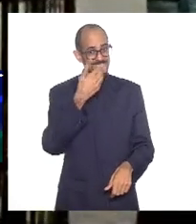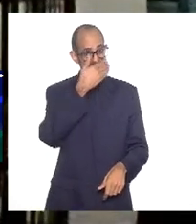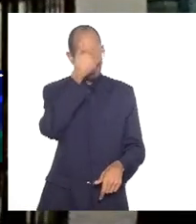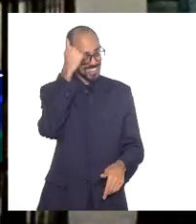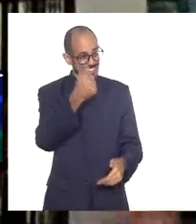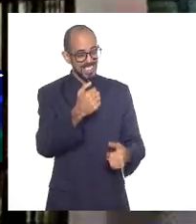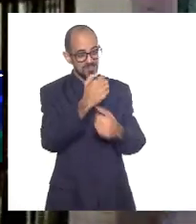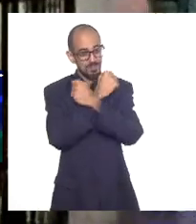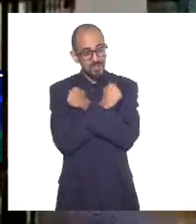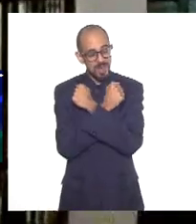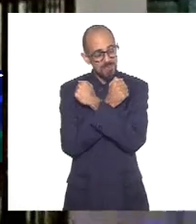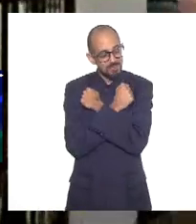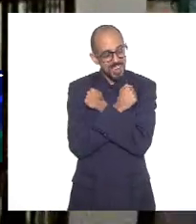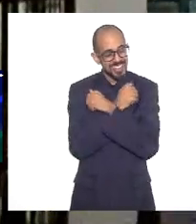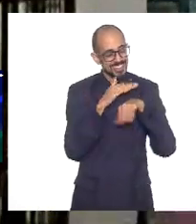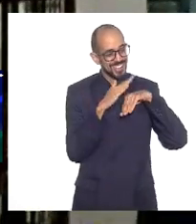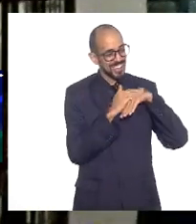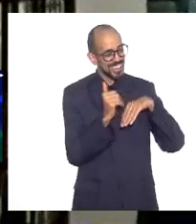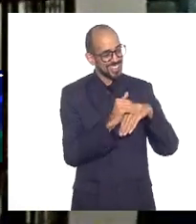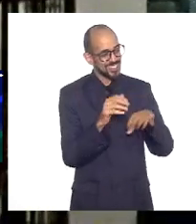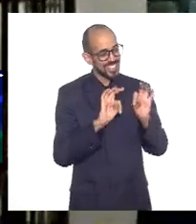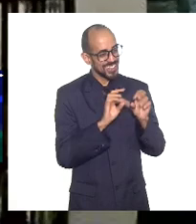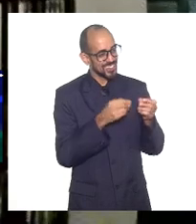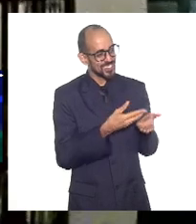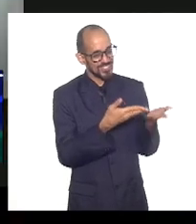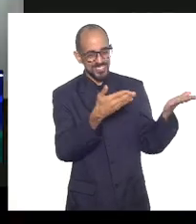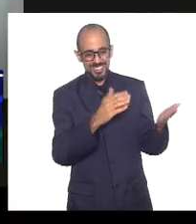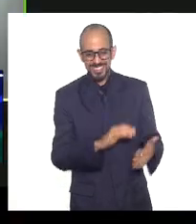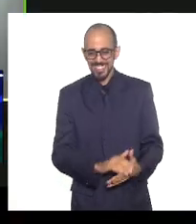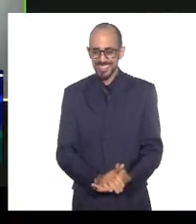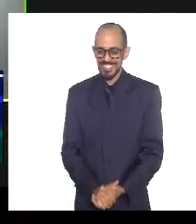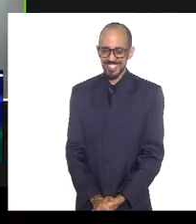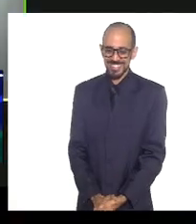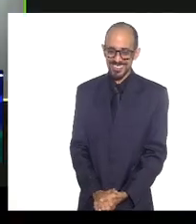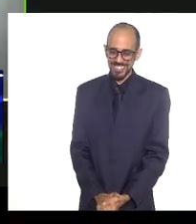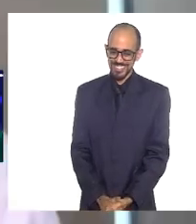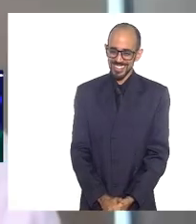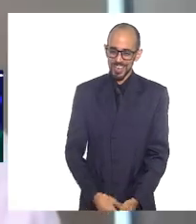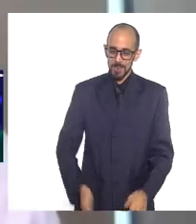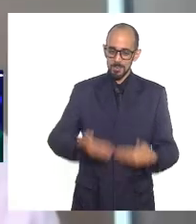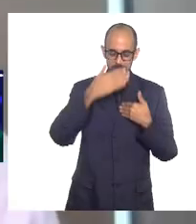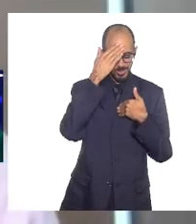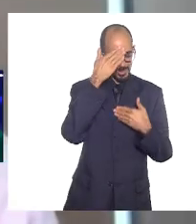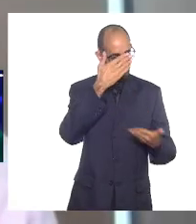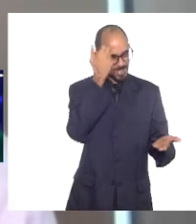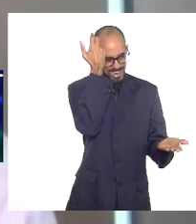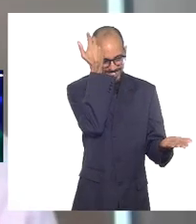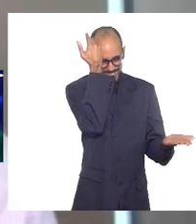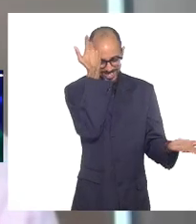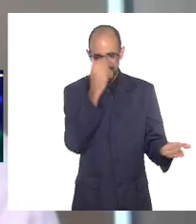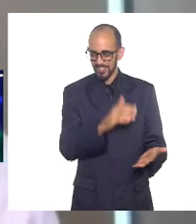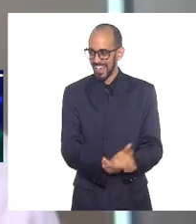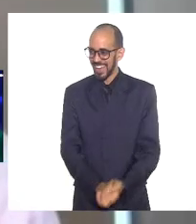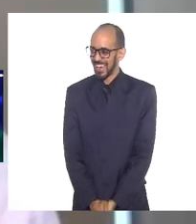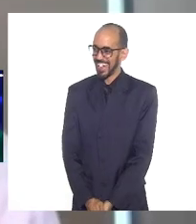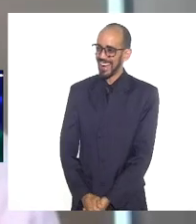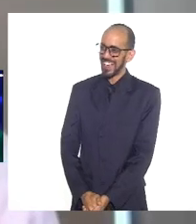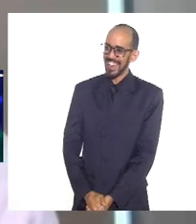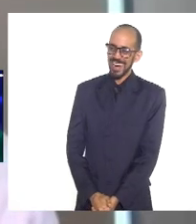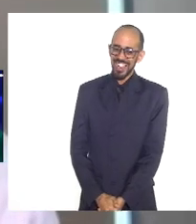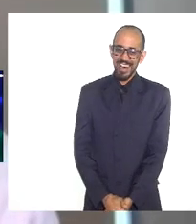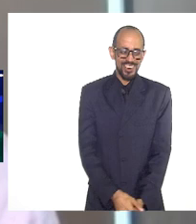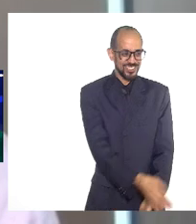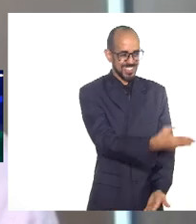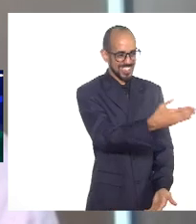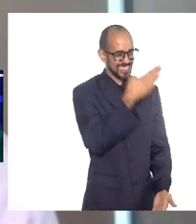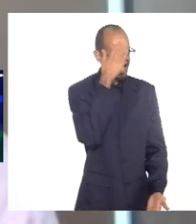Meu abraço fraterno, carinhoso para todos vocês. Obrigado, deputado Eliomar, que a gente sabe muito o que é